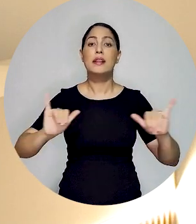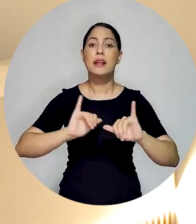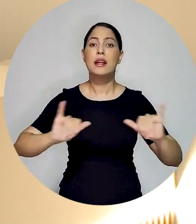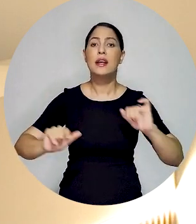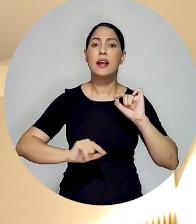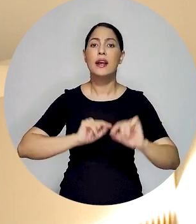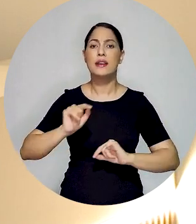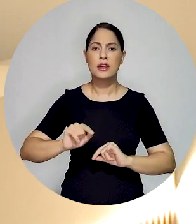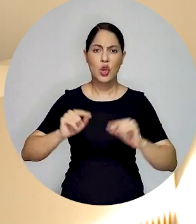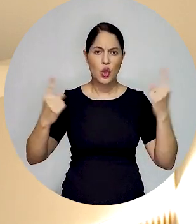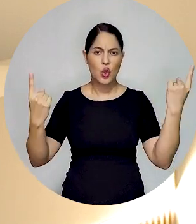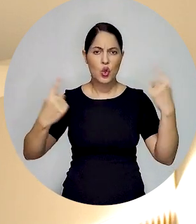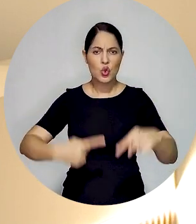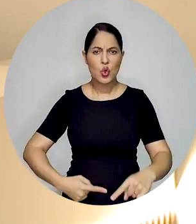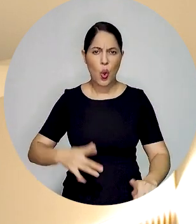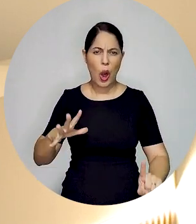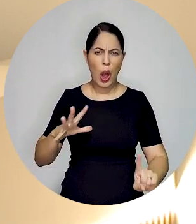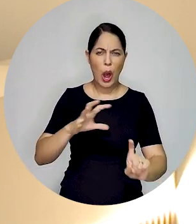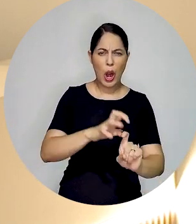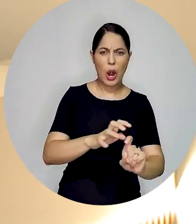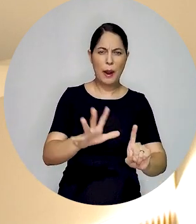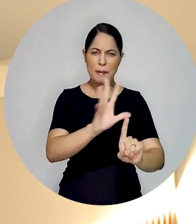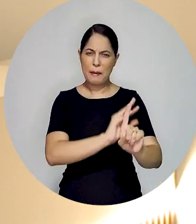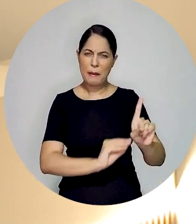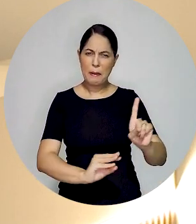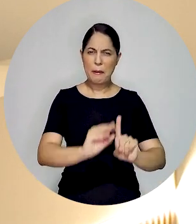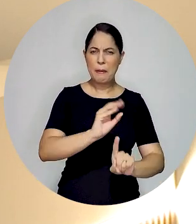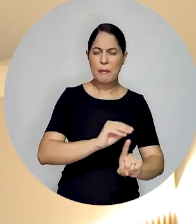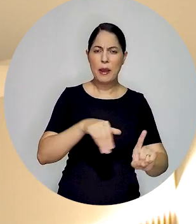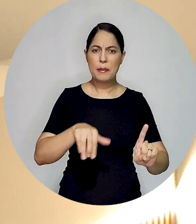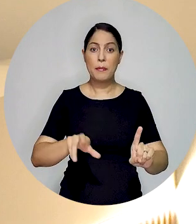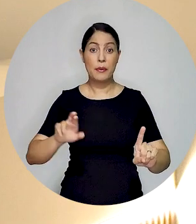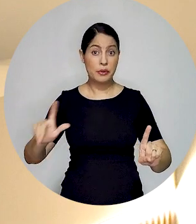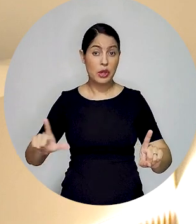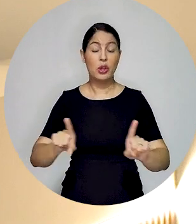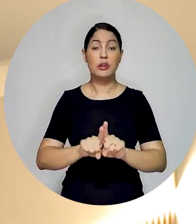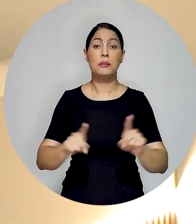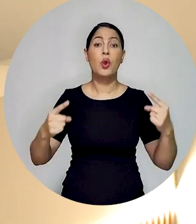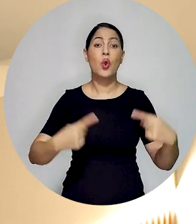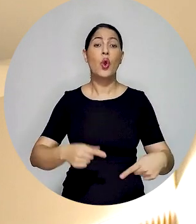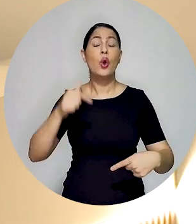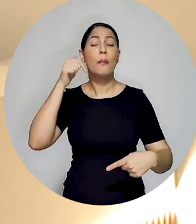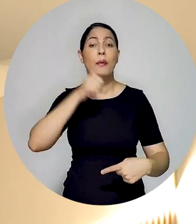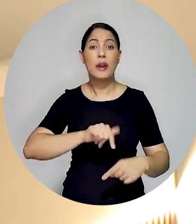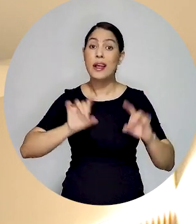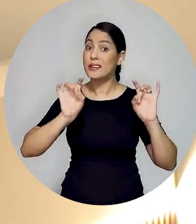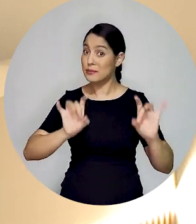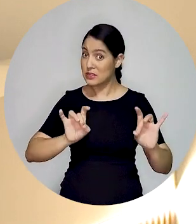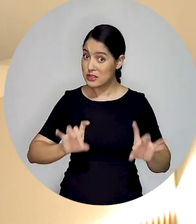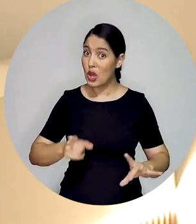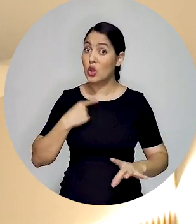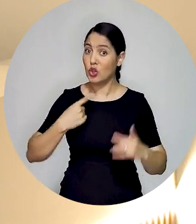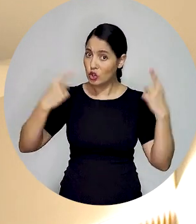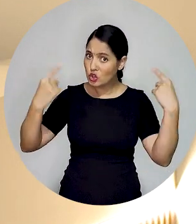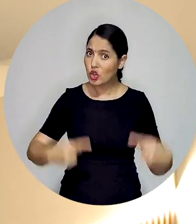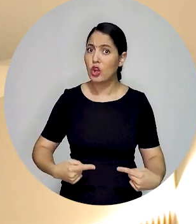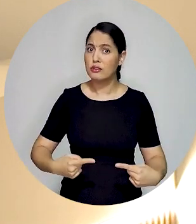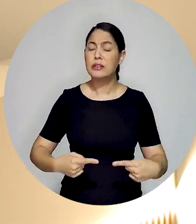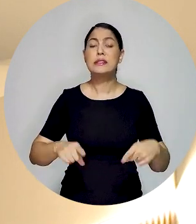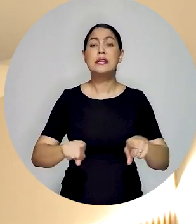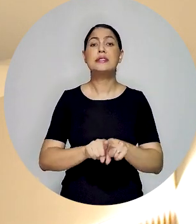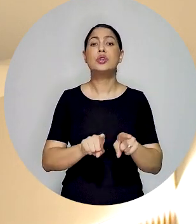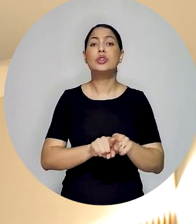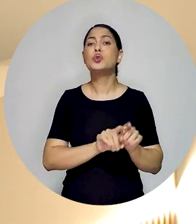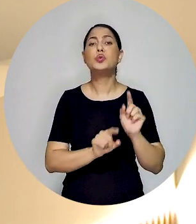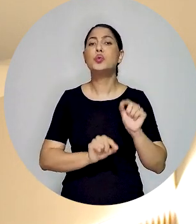exportar a nossa campanha do assédio, o nosso comitê de combate ao assédio sexual e moral, especialmente contra as mulheres,